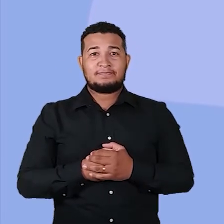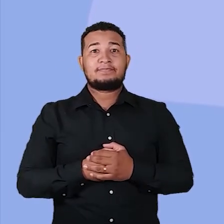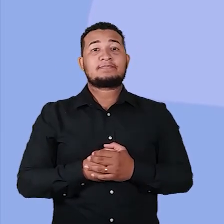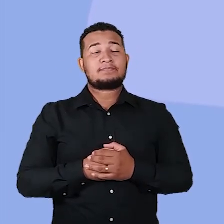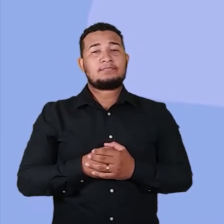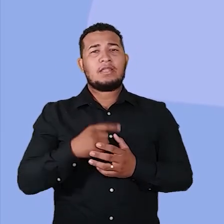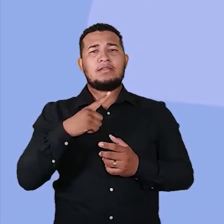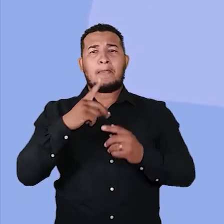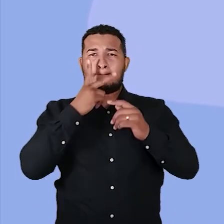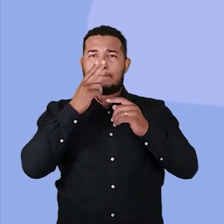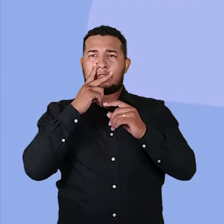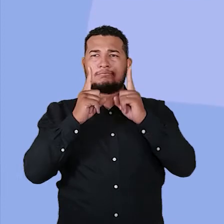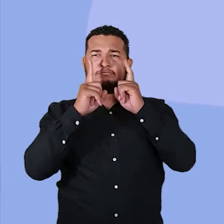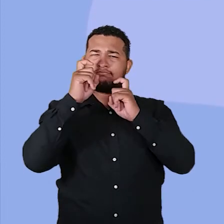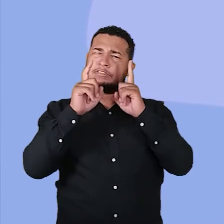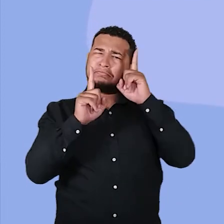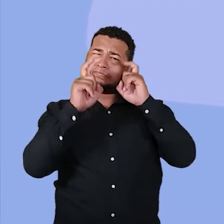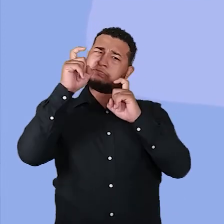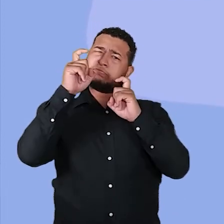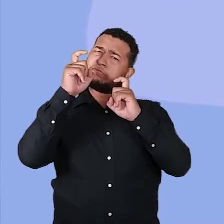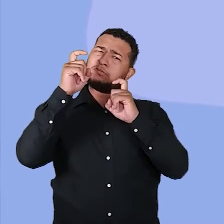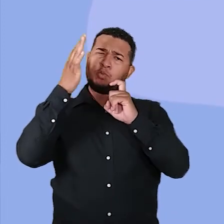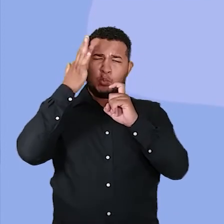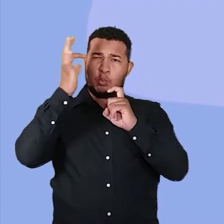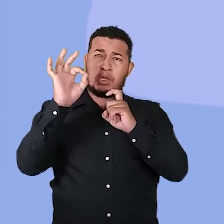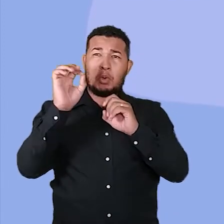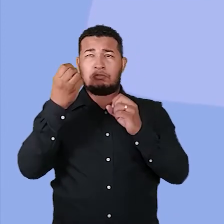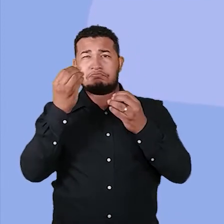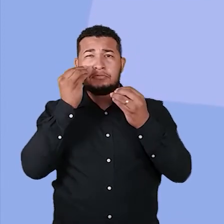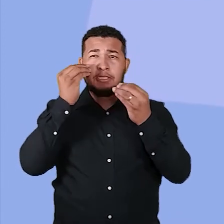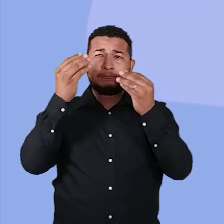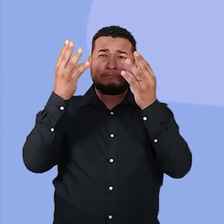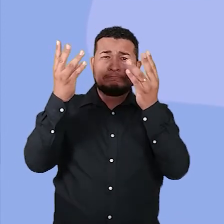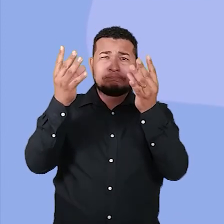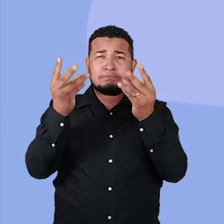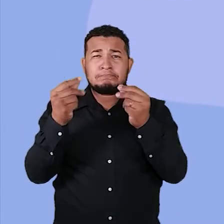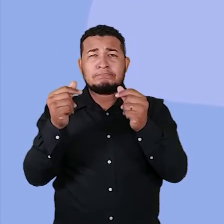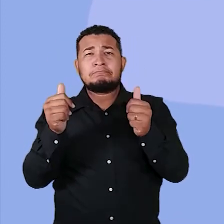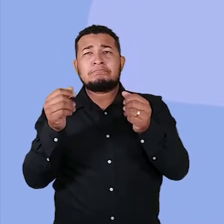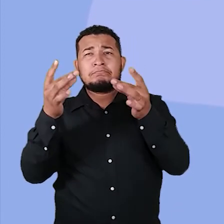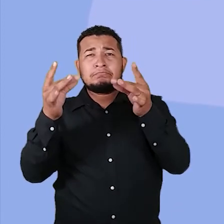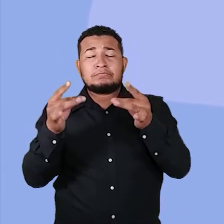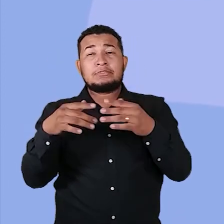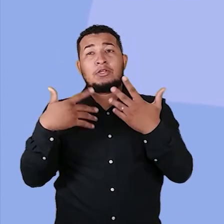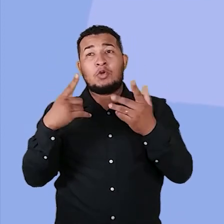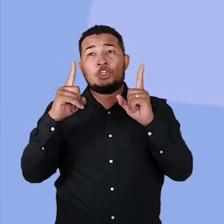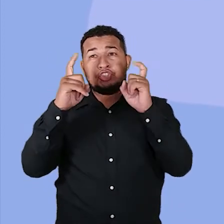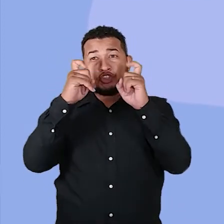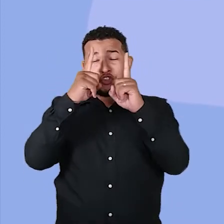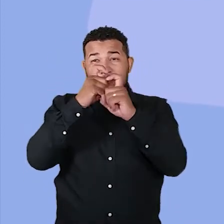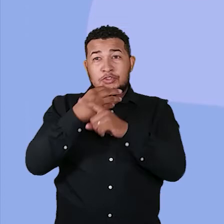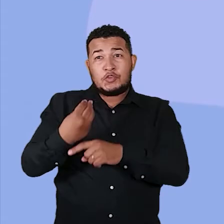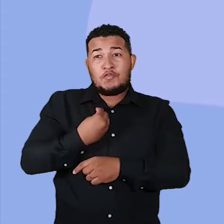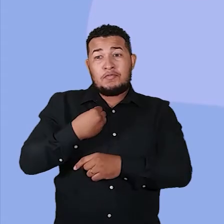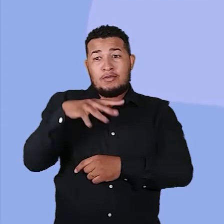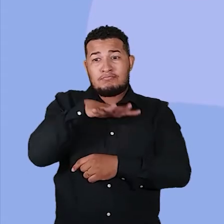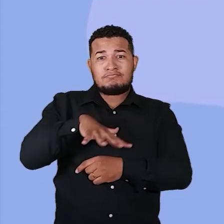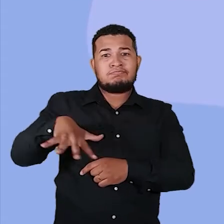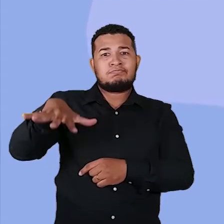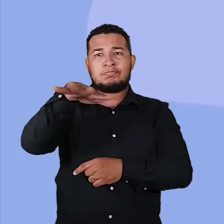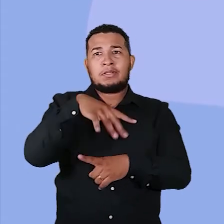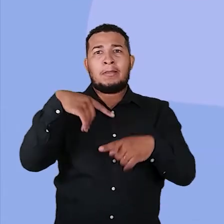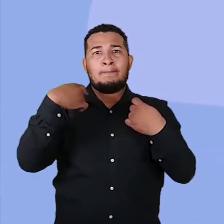não tivesse entendendo muita coisa ou tentando se explicar, e está escrito assim: difícil viver em um